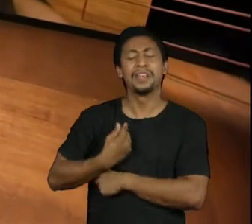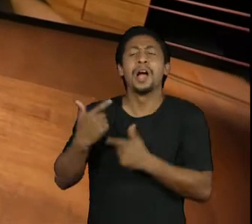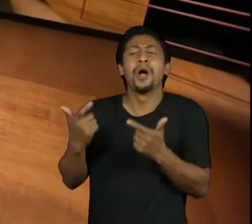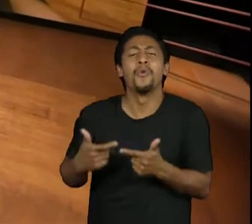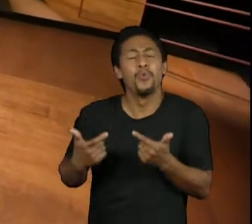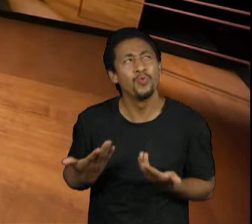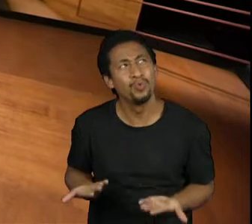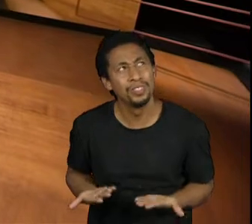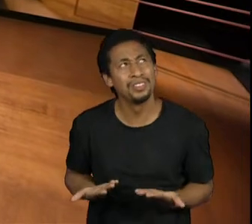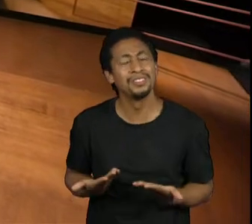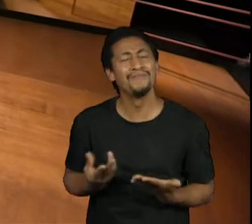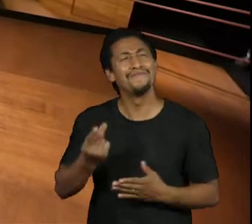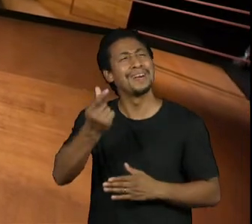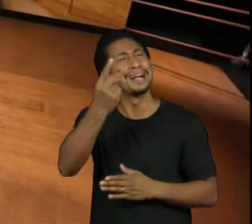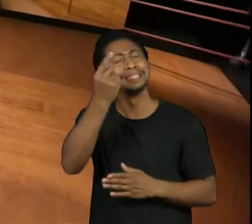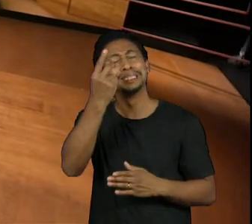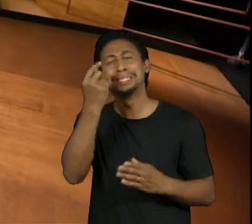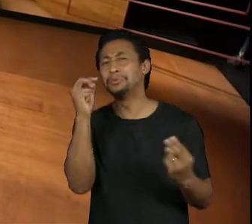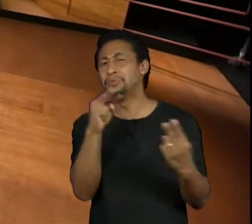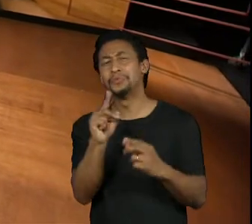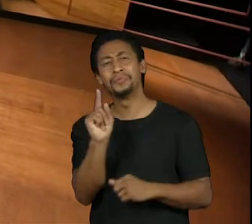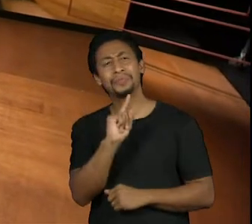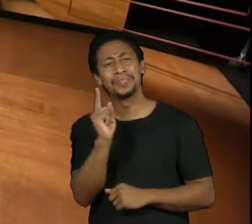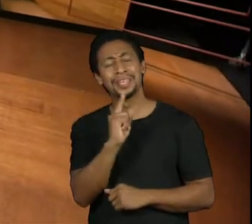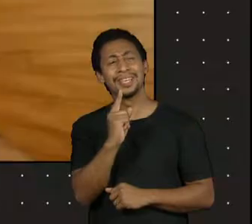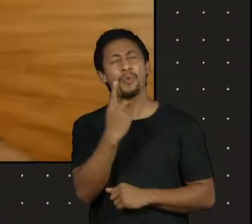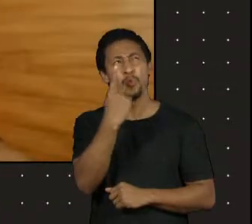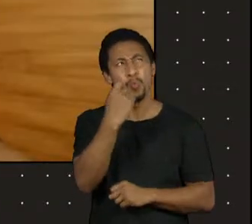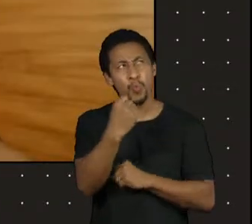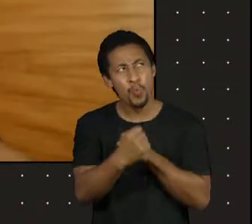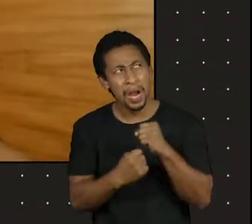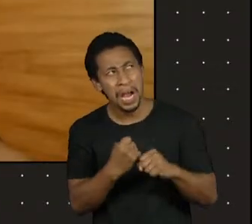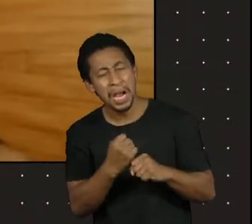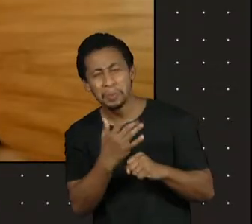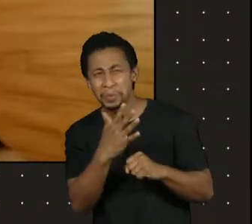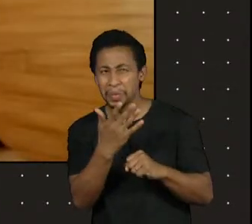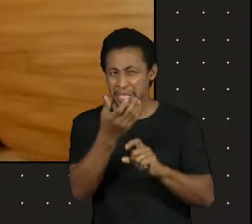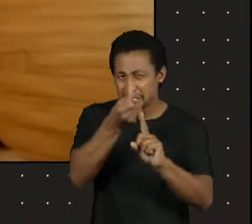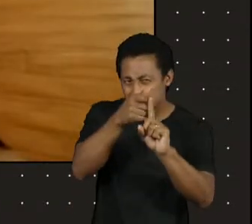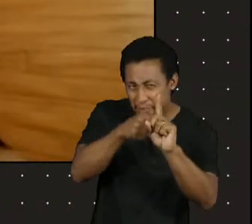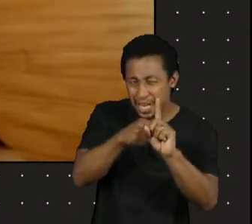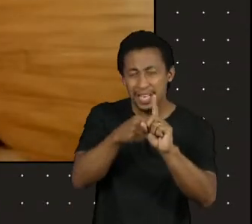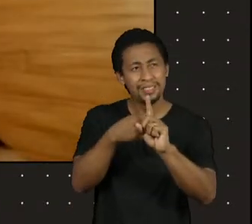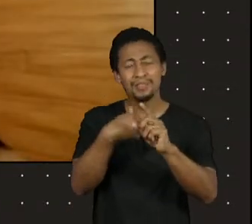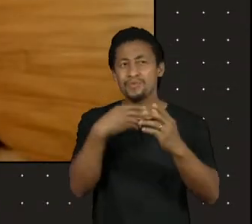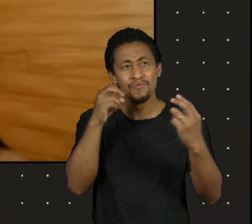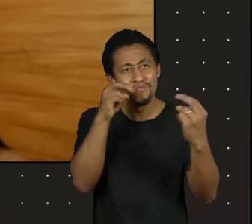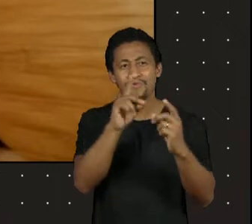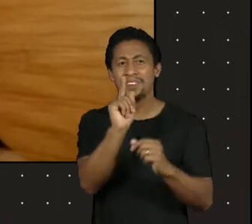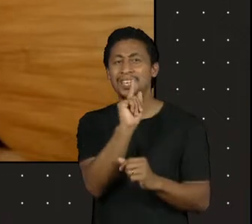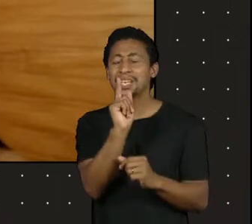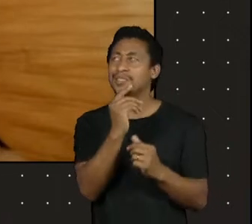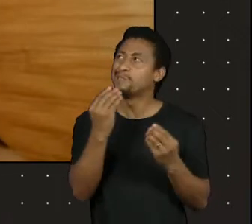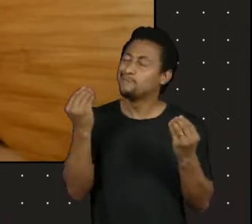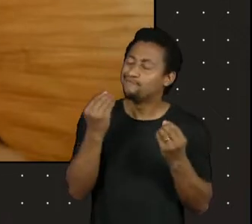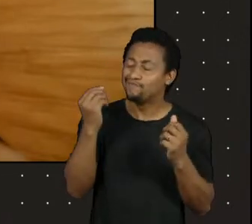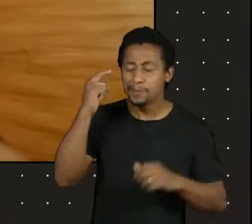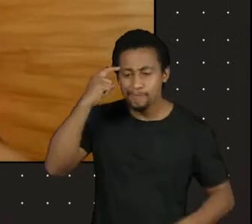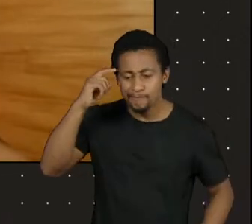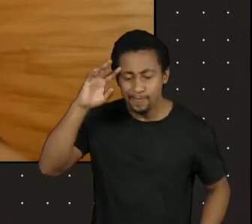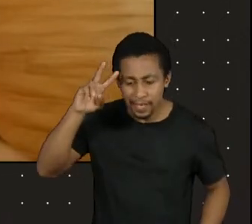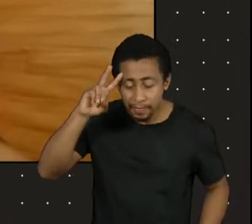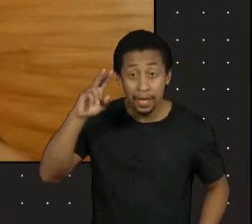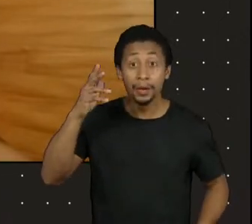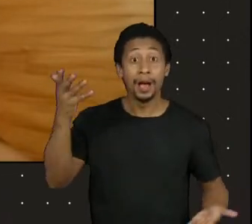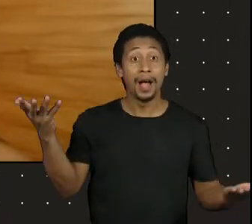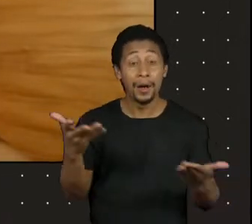faz 1 ano e meio que eu não aparecia aqui no Rio, e eu estava para voltar. Eu falei, gente, cadê a Denise? E agora vendo a Denise, coisa emocionante.